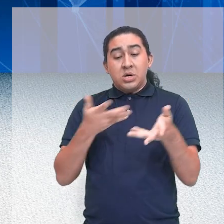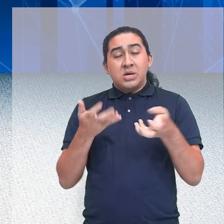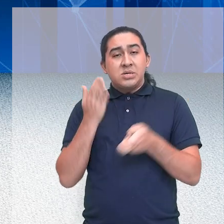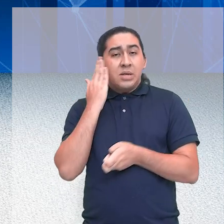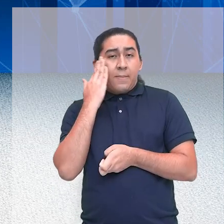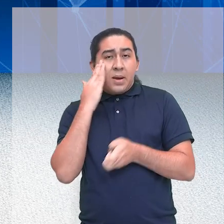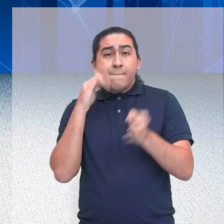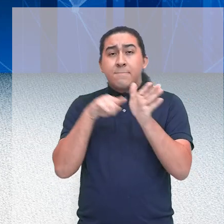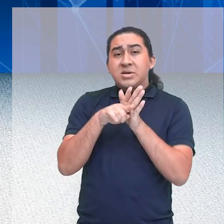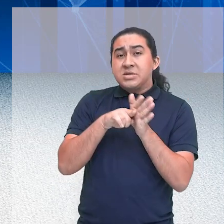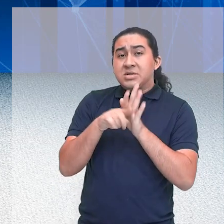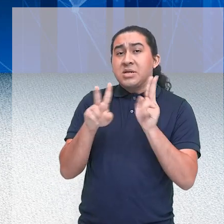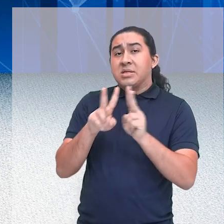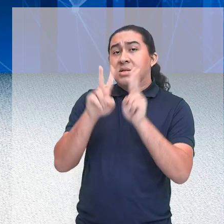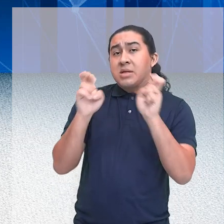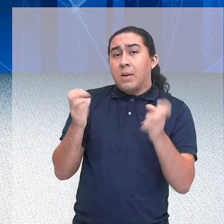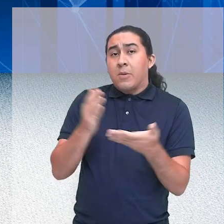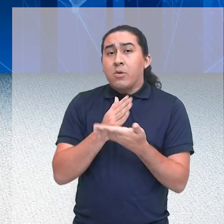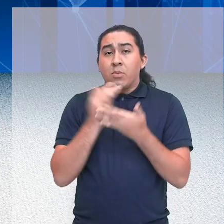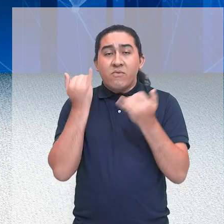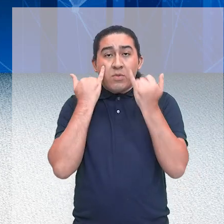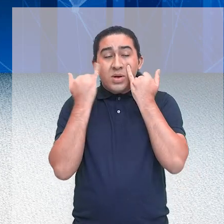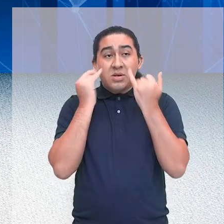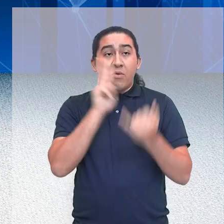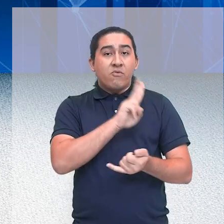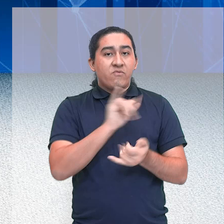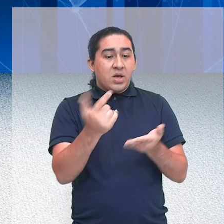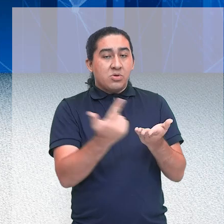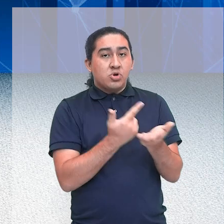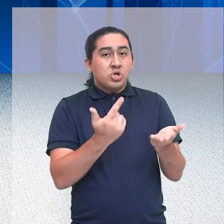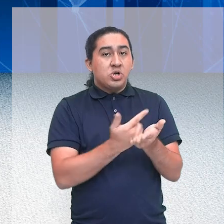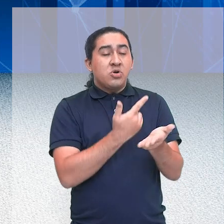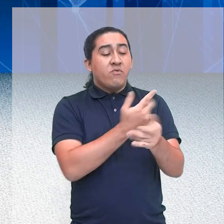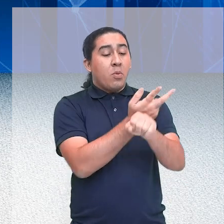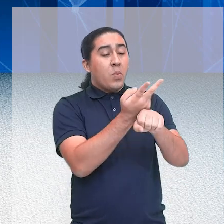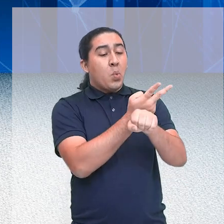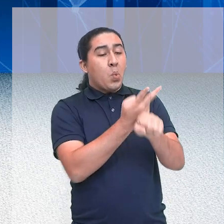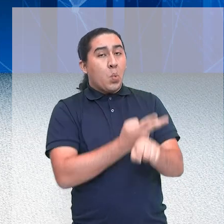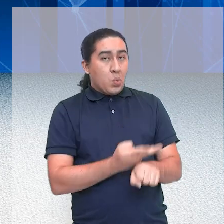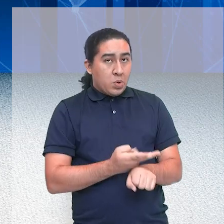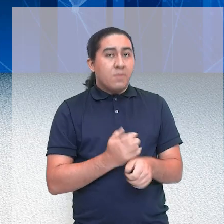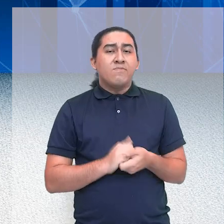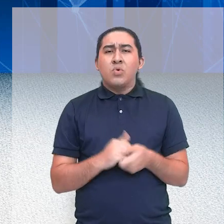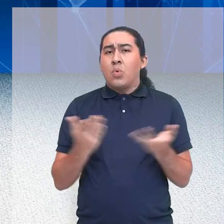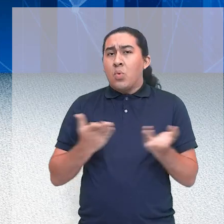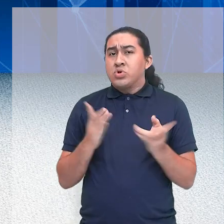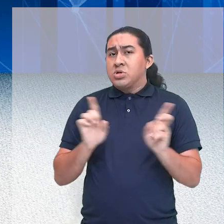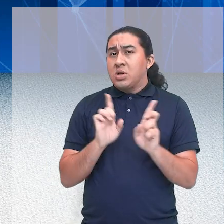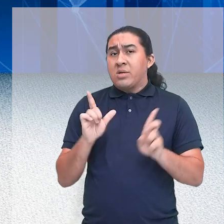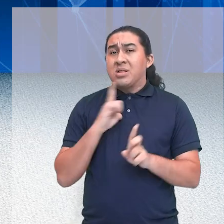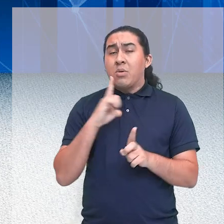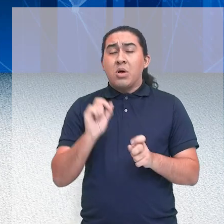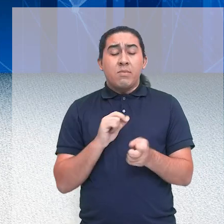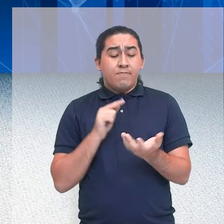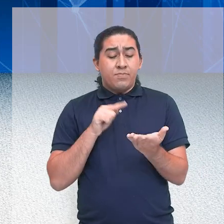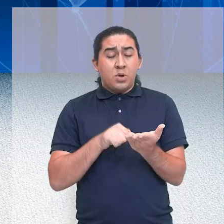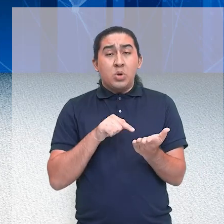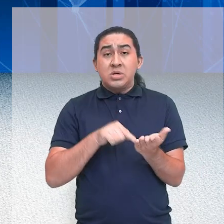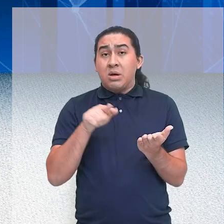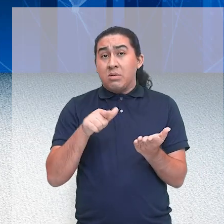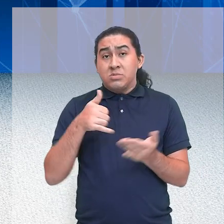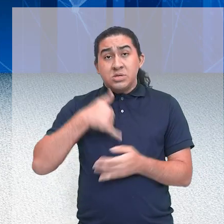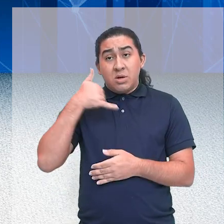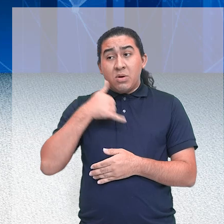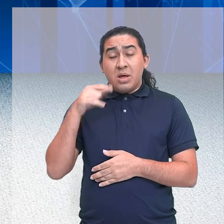consultar, queria saber alguma informação, a gente recorria a essa enciclopédia. Hoje não, a gente já tem na palma da nossa mão